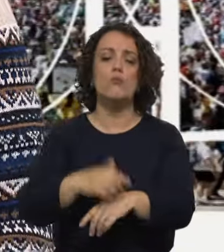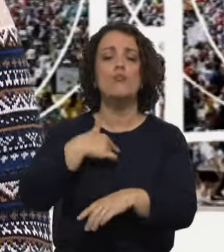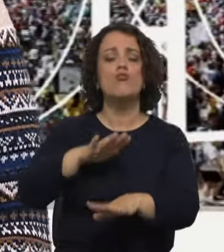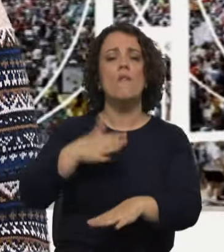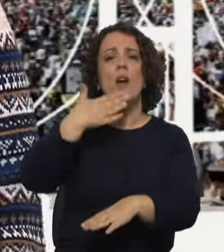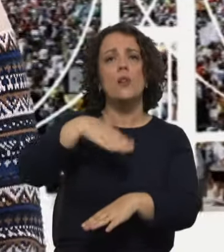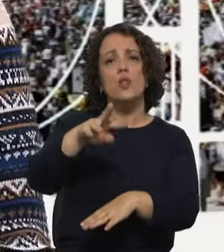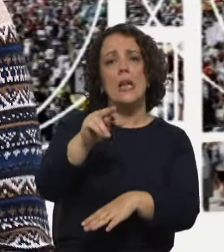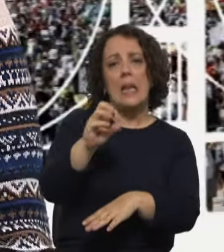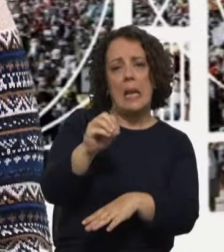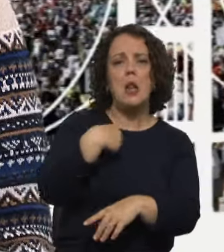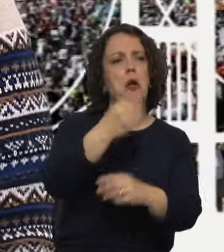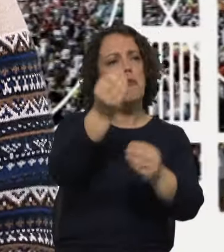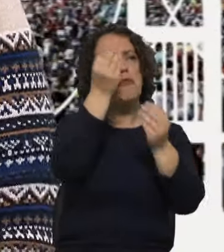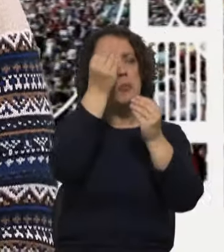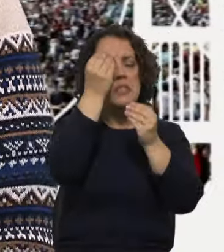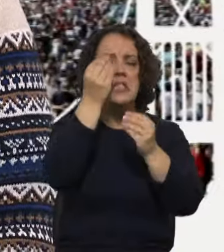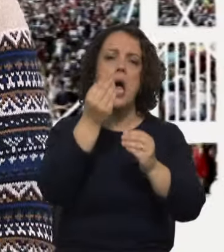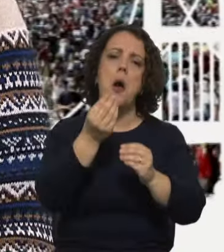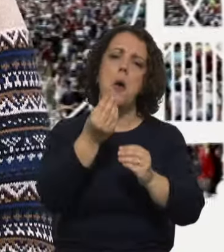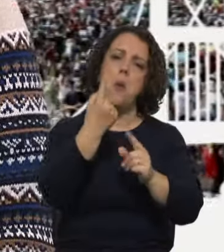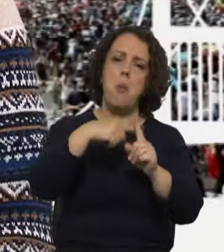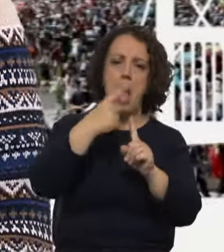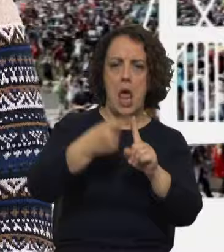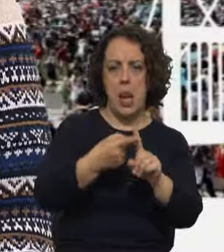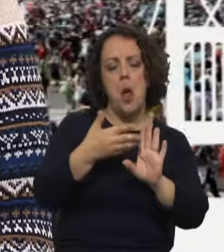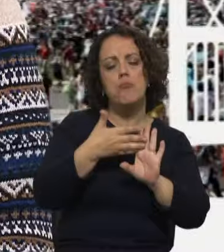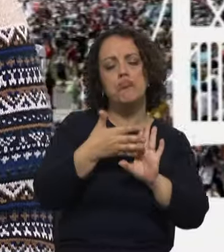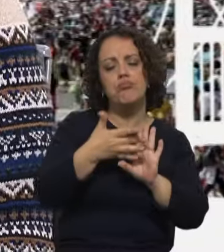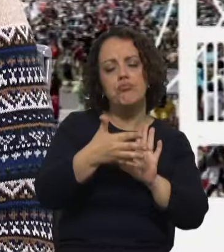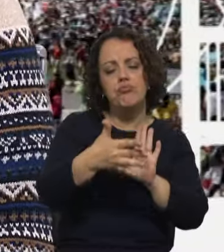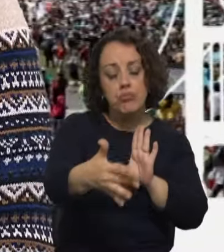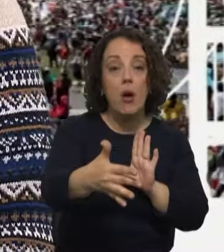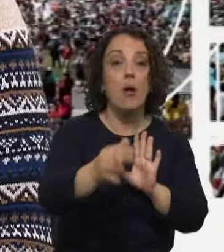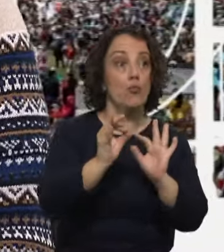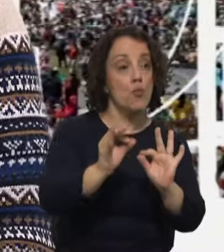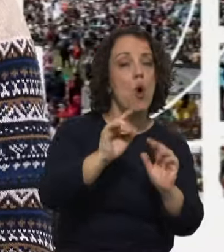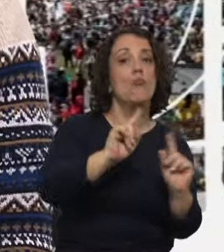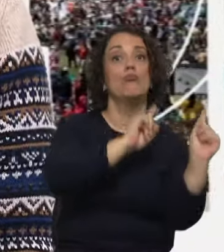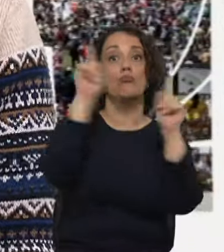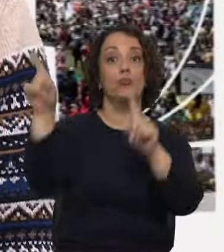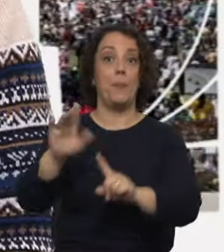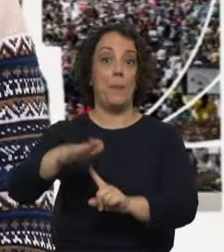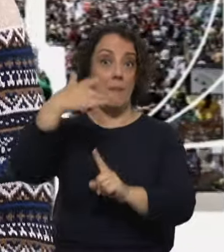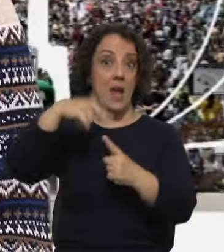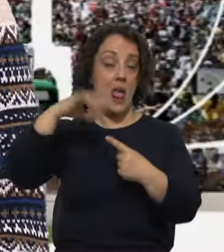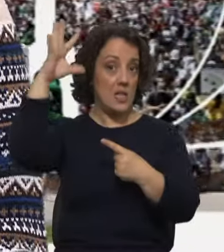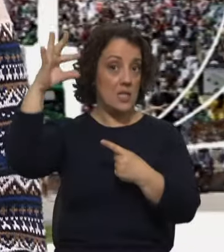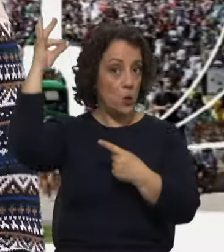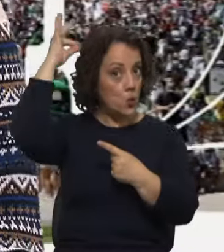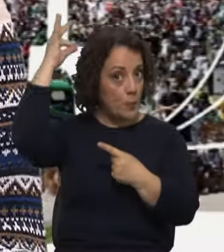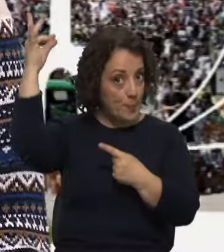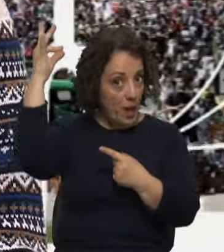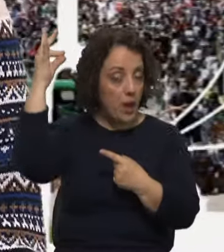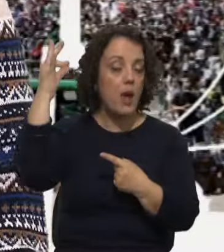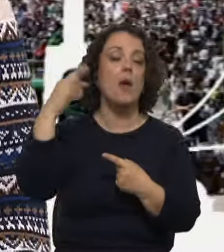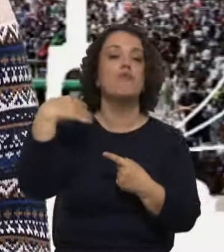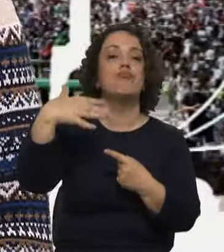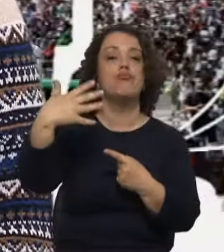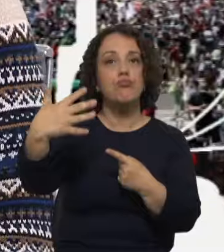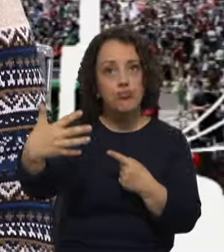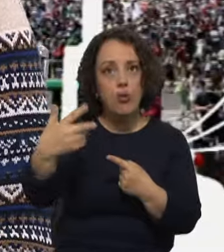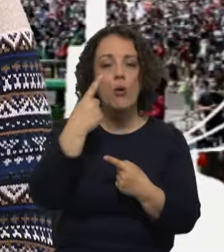dos leigos com 29 demora um período de um ano e depois de ter sido enviado para São Tomé eh fui para fui depois